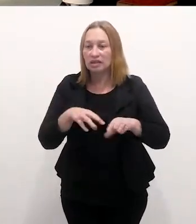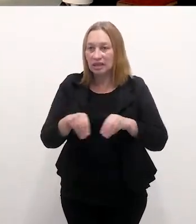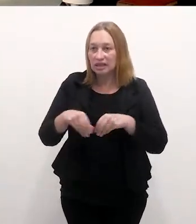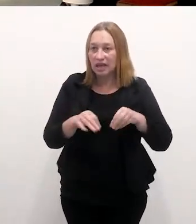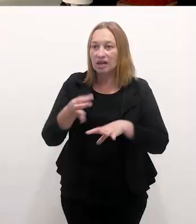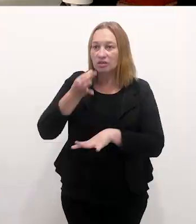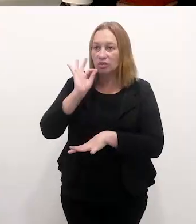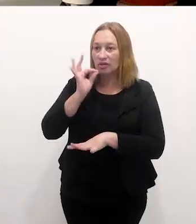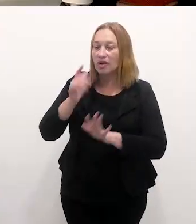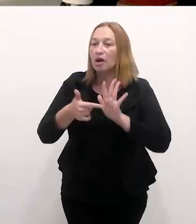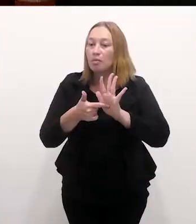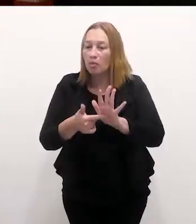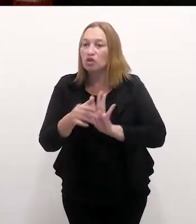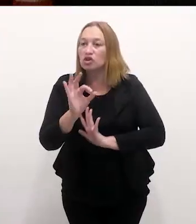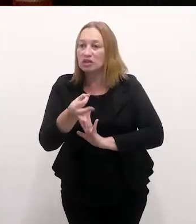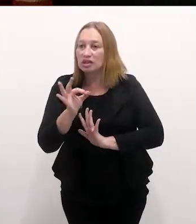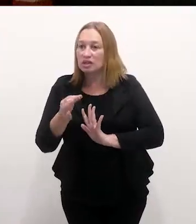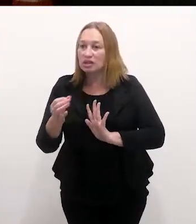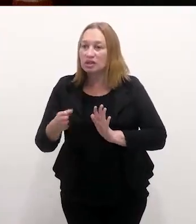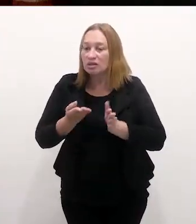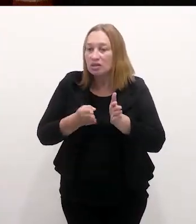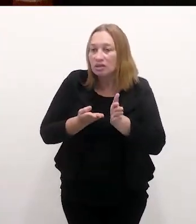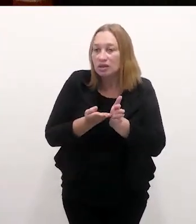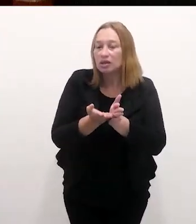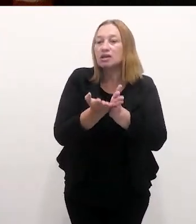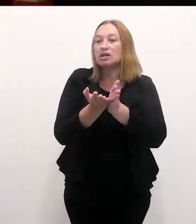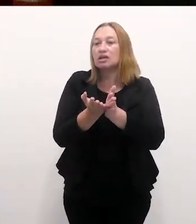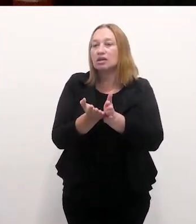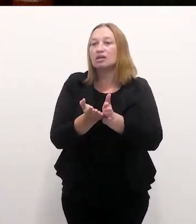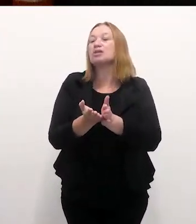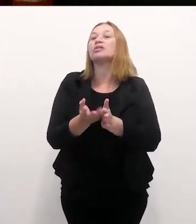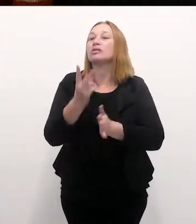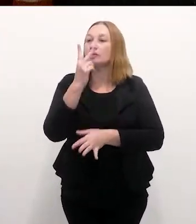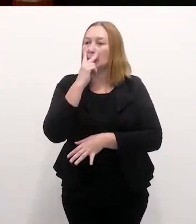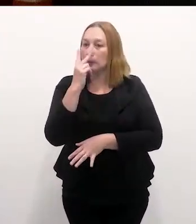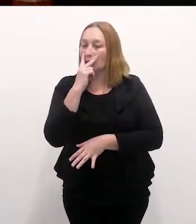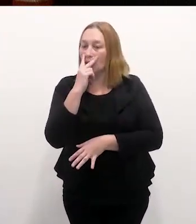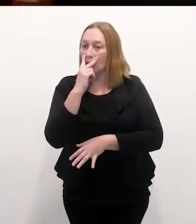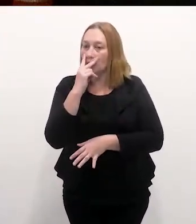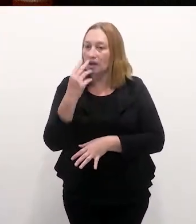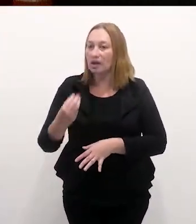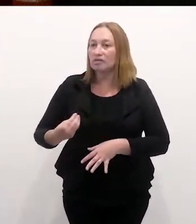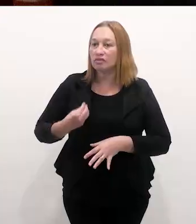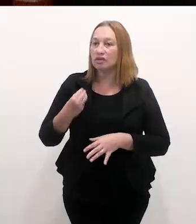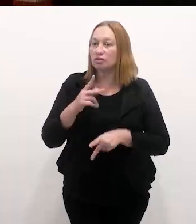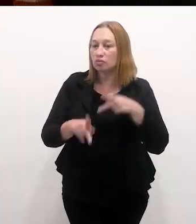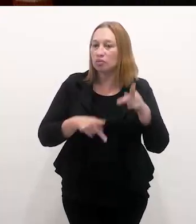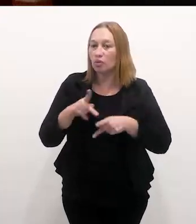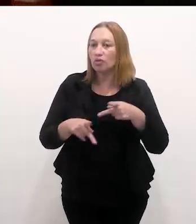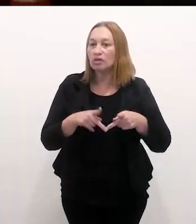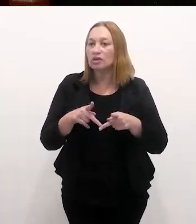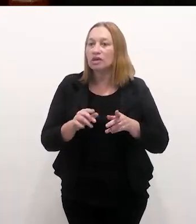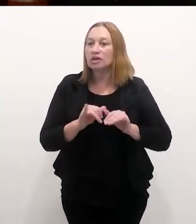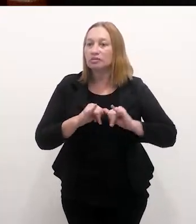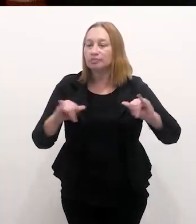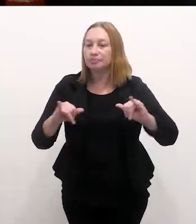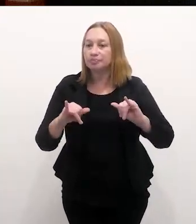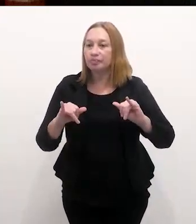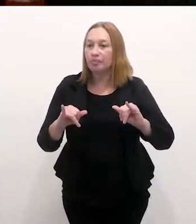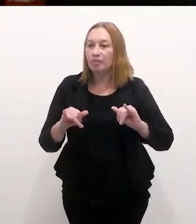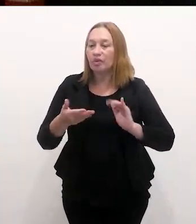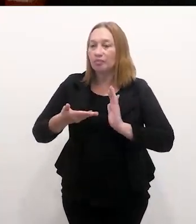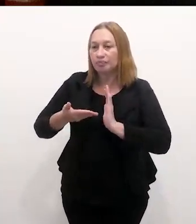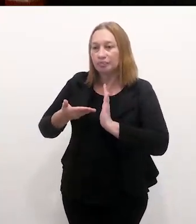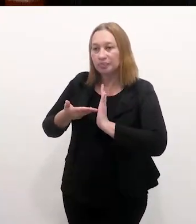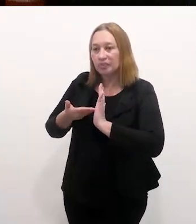Café é que trata especificamente do desembarque da presença italiana no Espírito Santo. E por essa publicação é que o